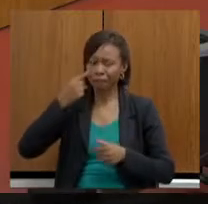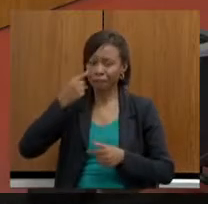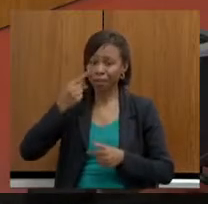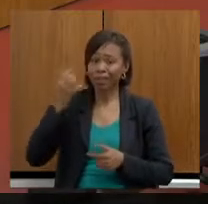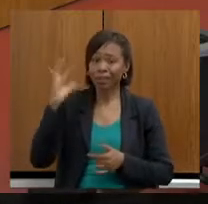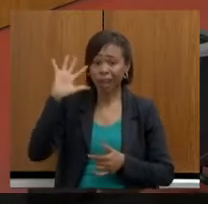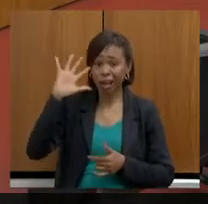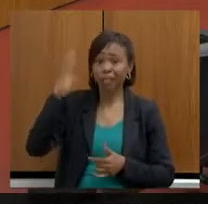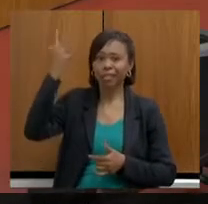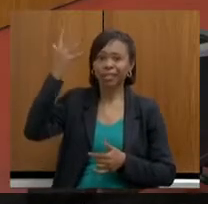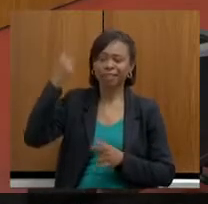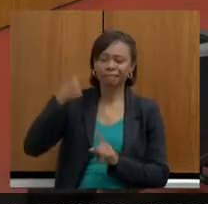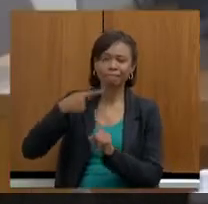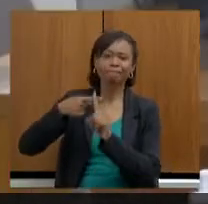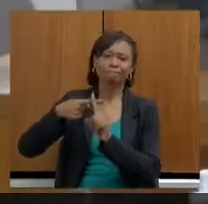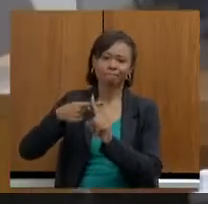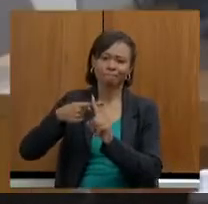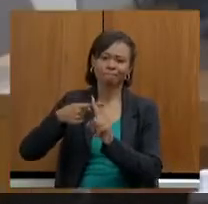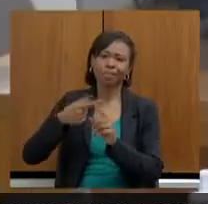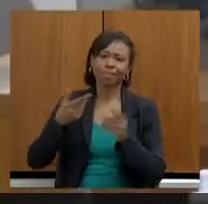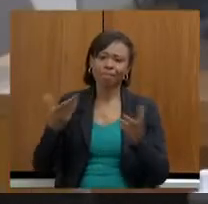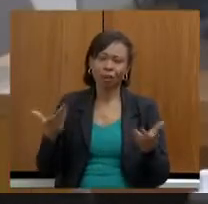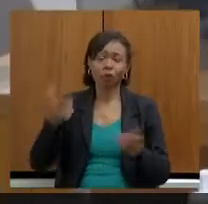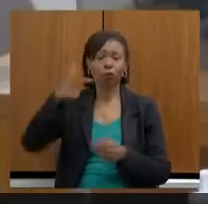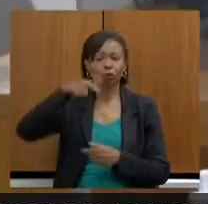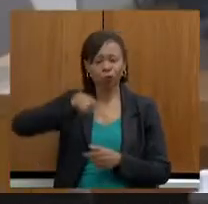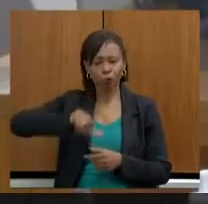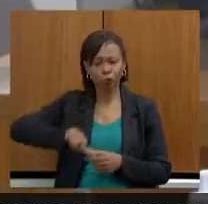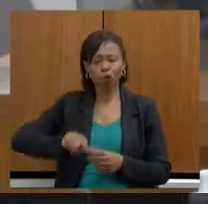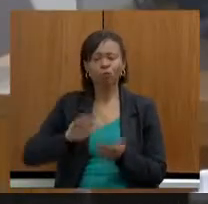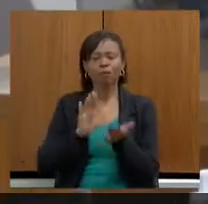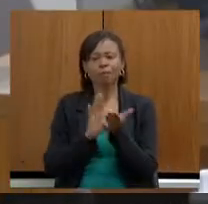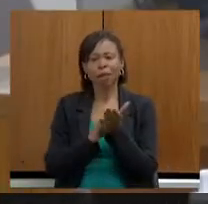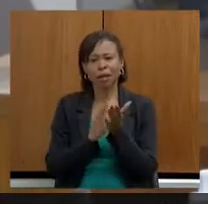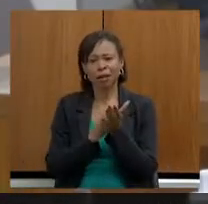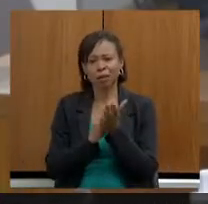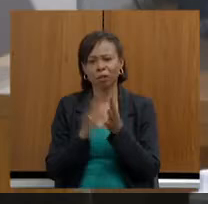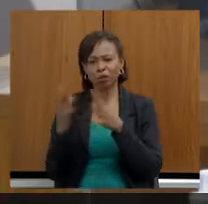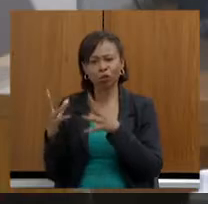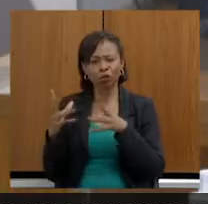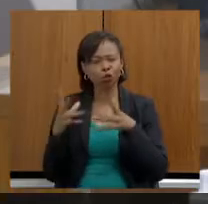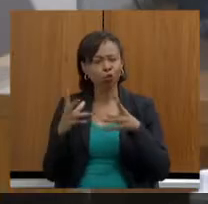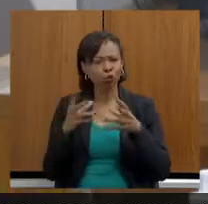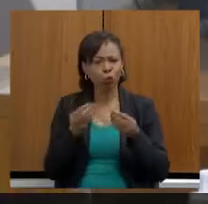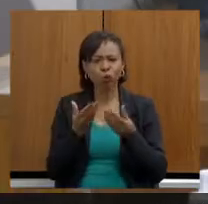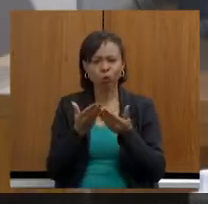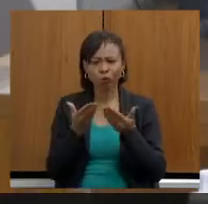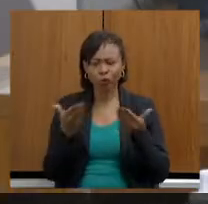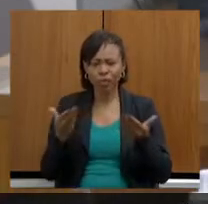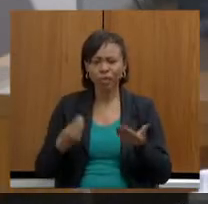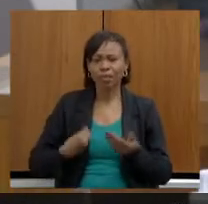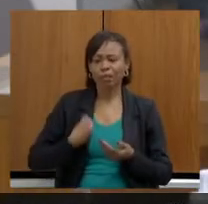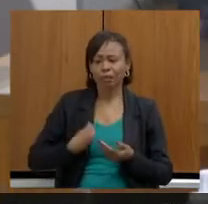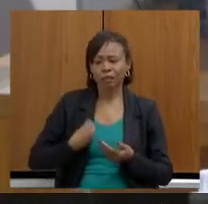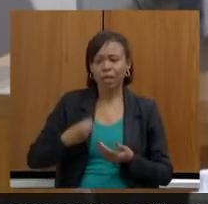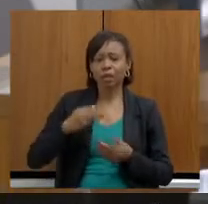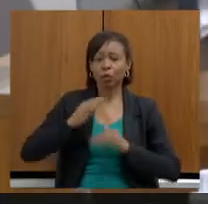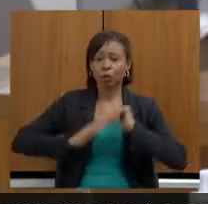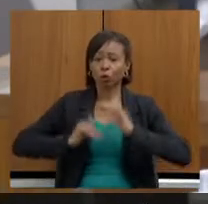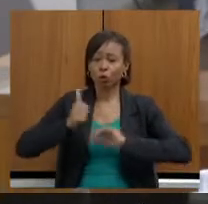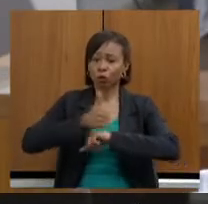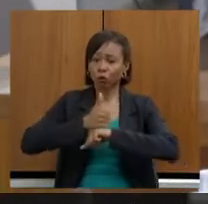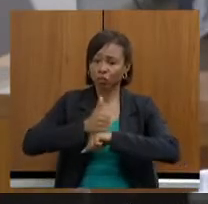E aí isso que a gente precisa daqui para frente então mais uma vez parabéns a todos os envolvidos Parabéns aos profissionais da educação